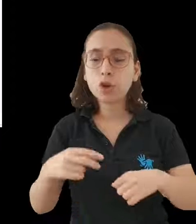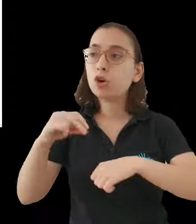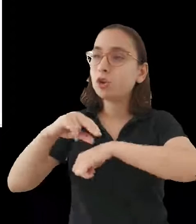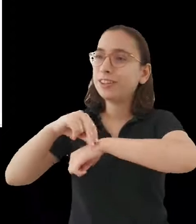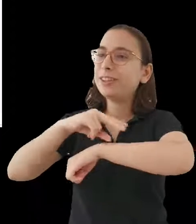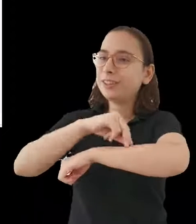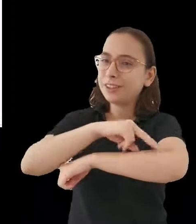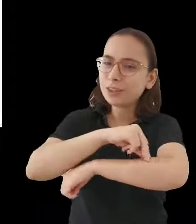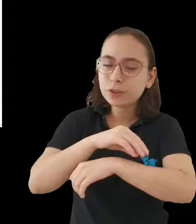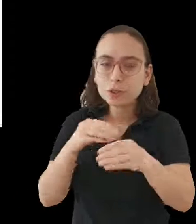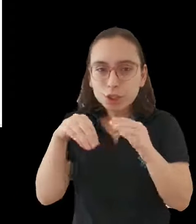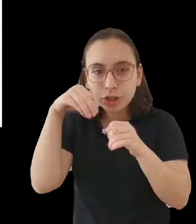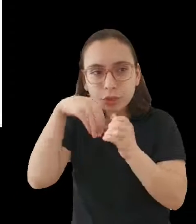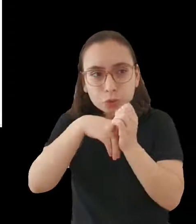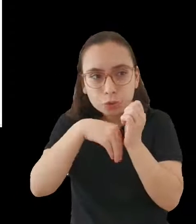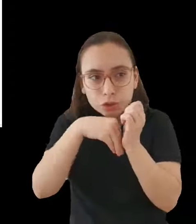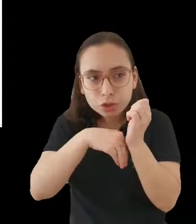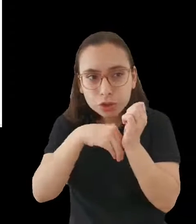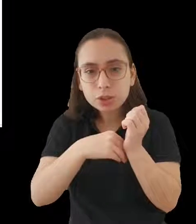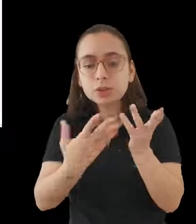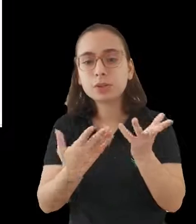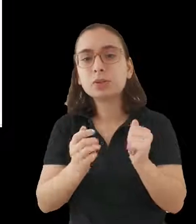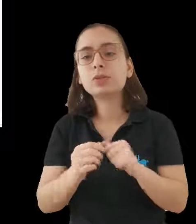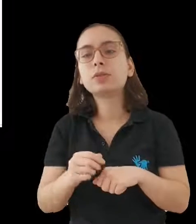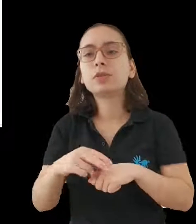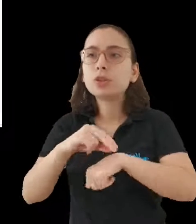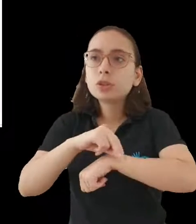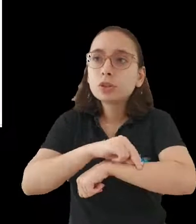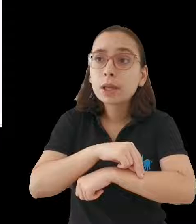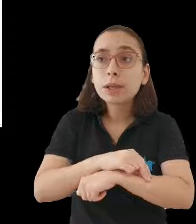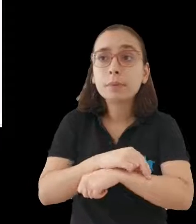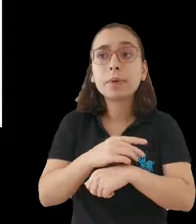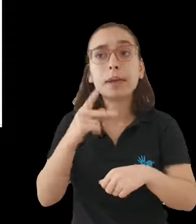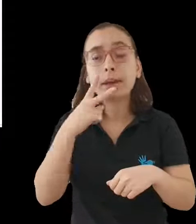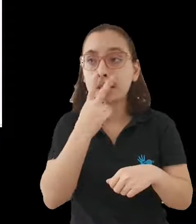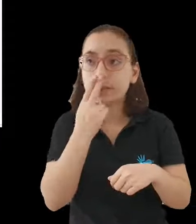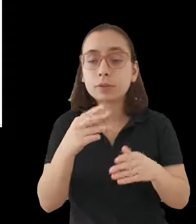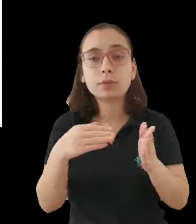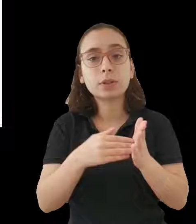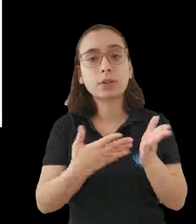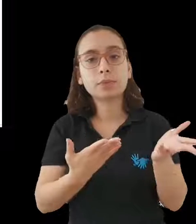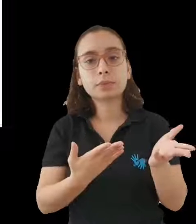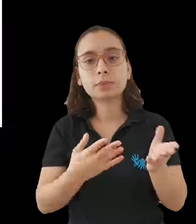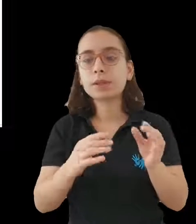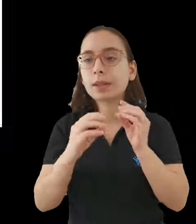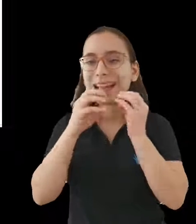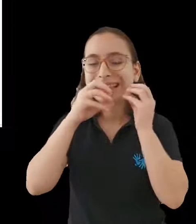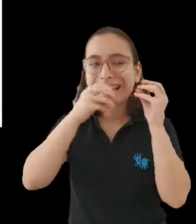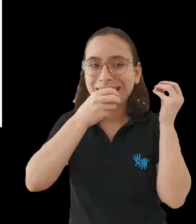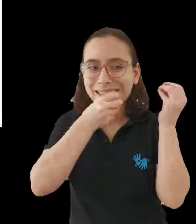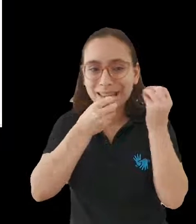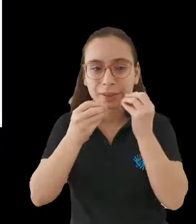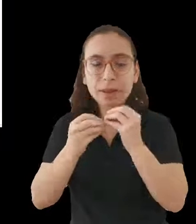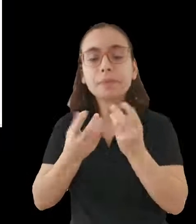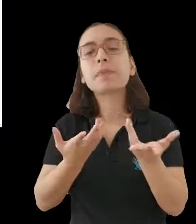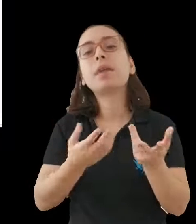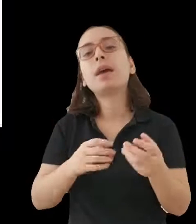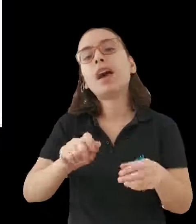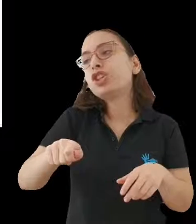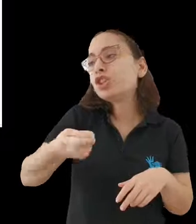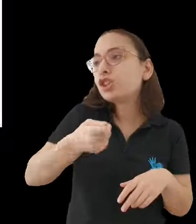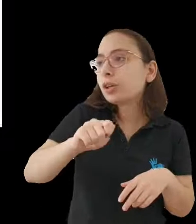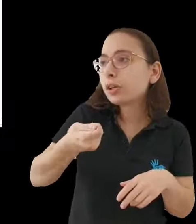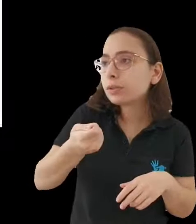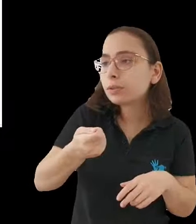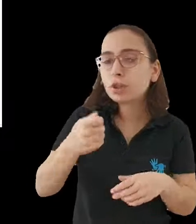o grilinho está aqui, né? Escondido, mas ele tem que ficar escondido porque ele só aparece no final. A cenoura, a